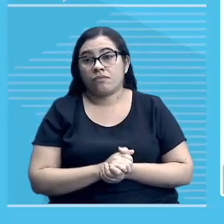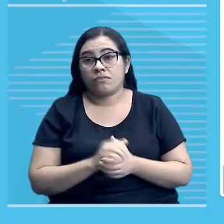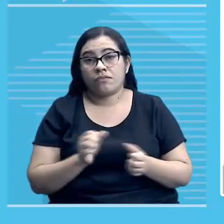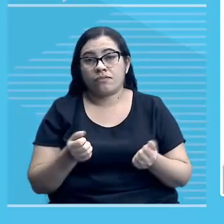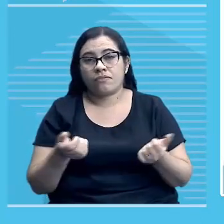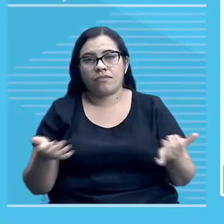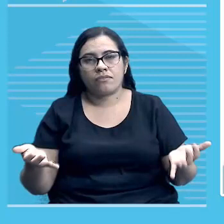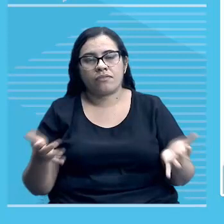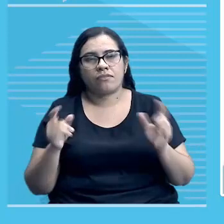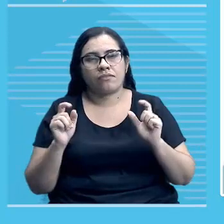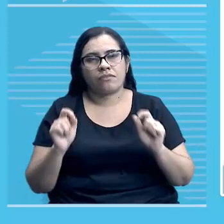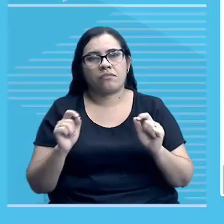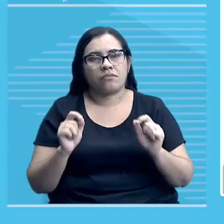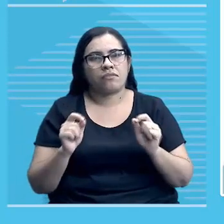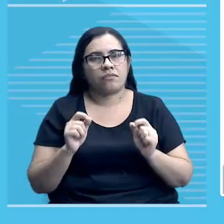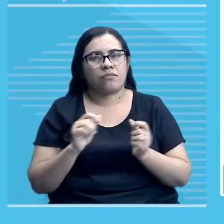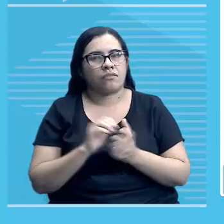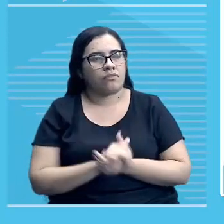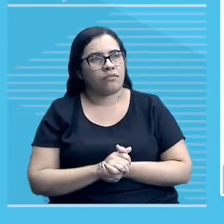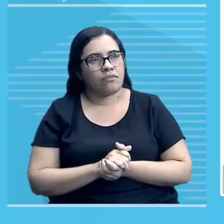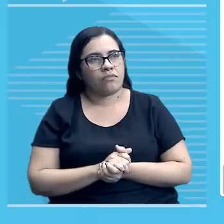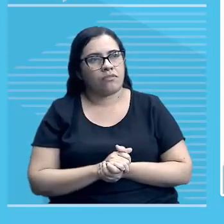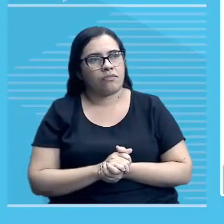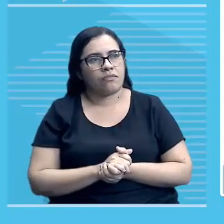Então, quais são,